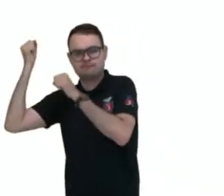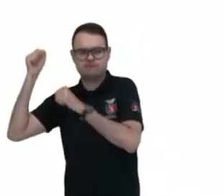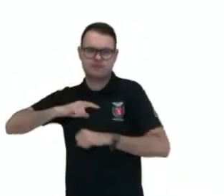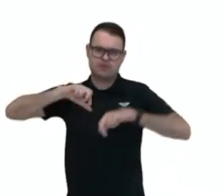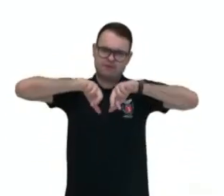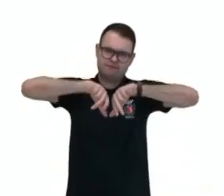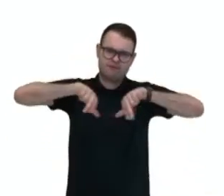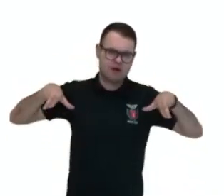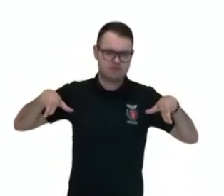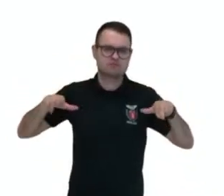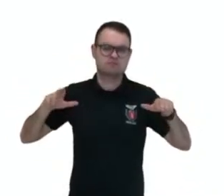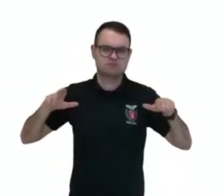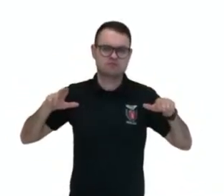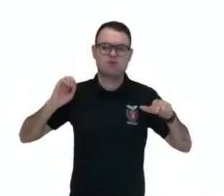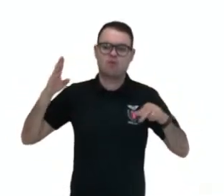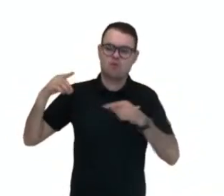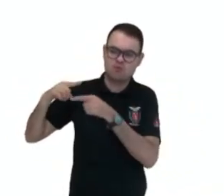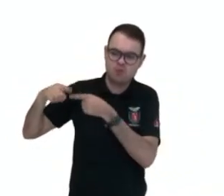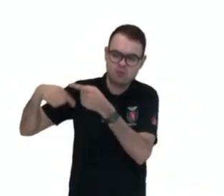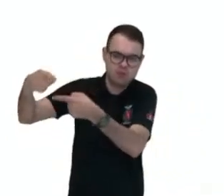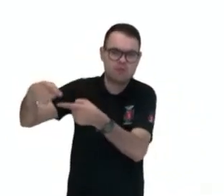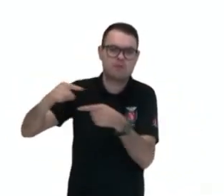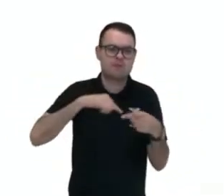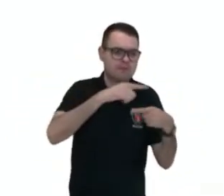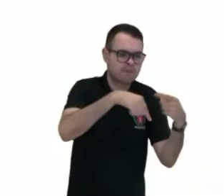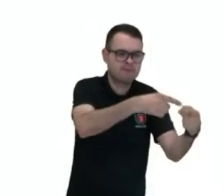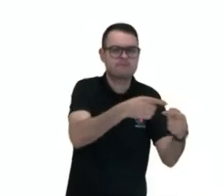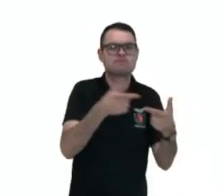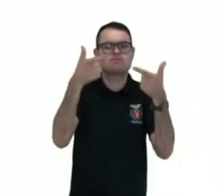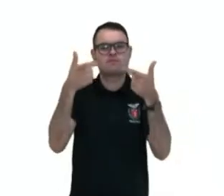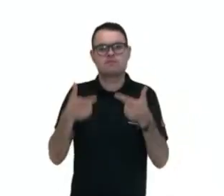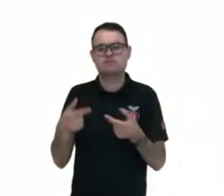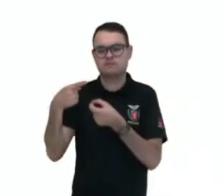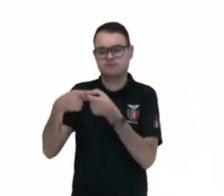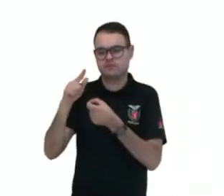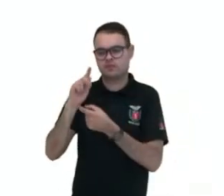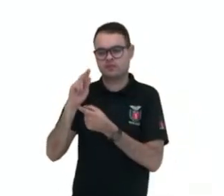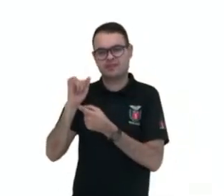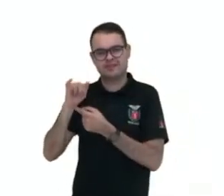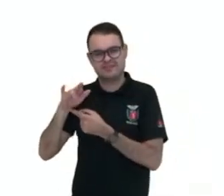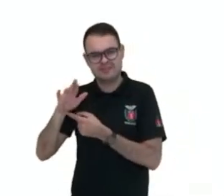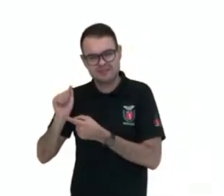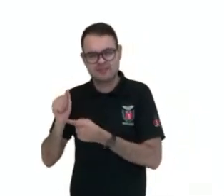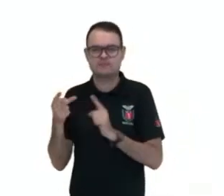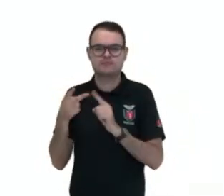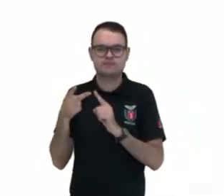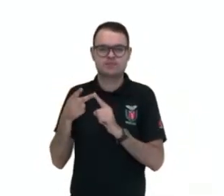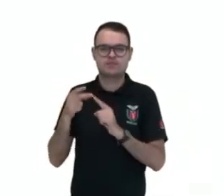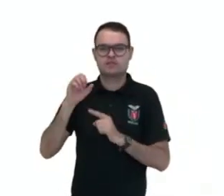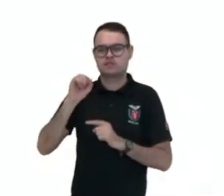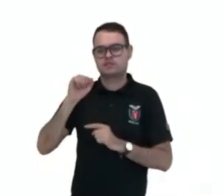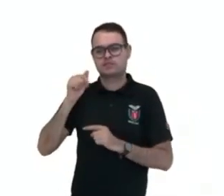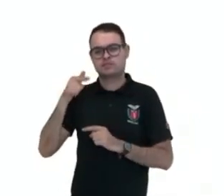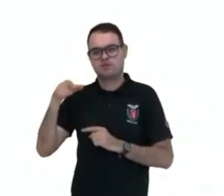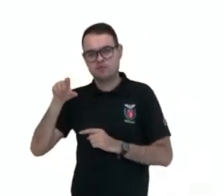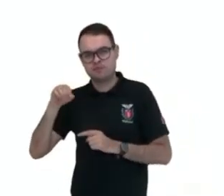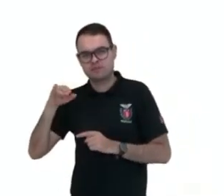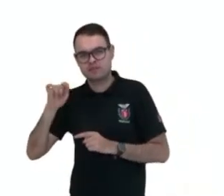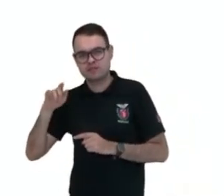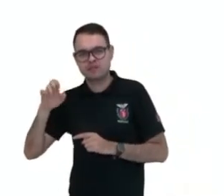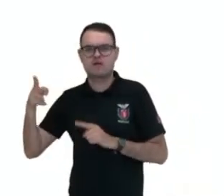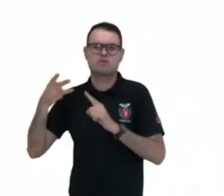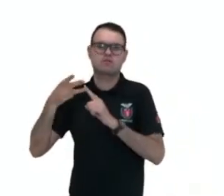quilombos, ou remanescentes, como em Guaíra, São Miguel do Iguaçu, Turvo, Guarapuava,